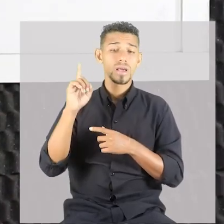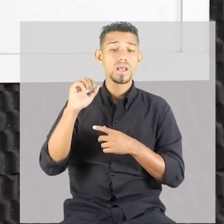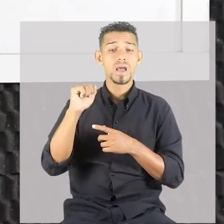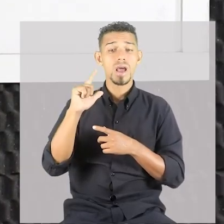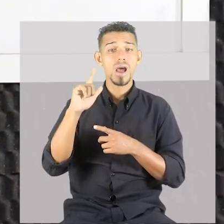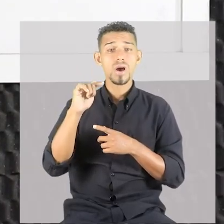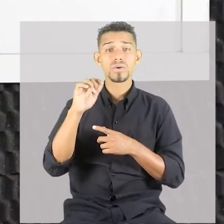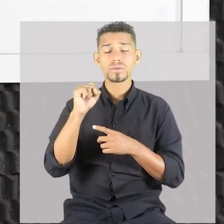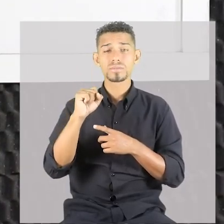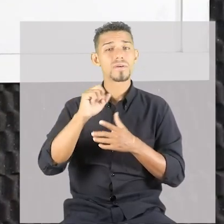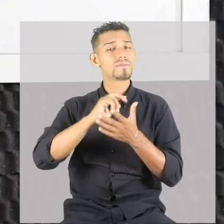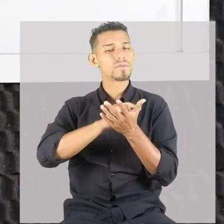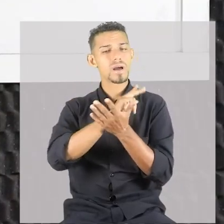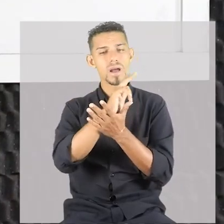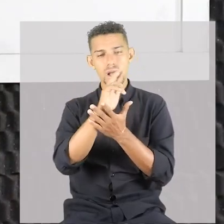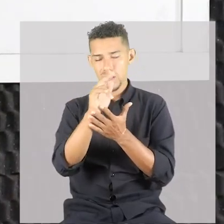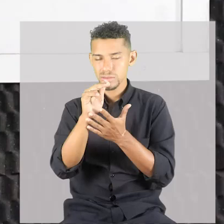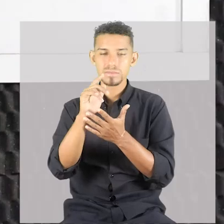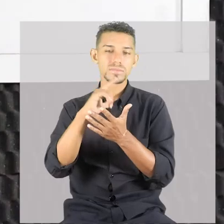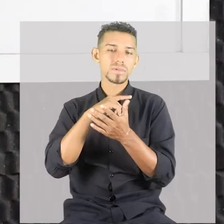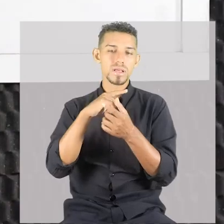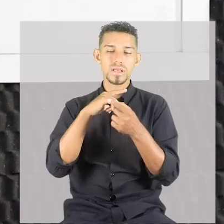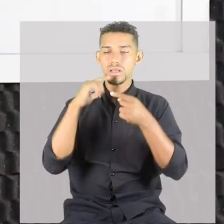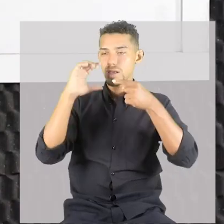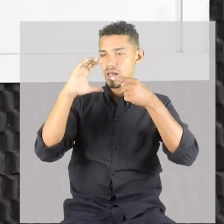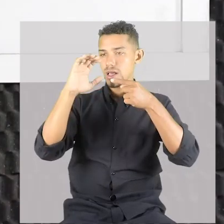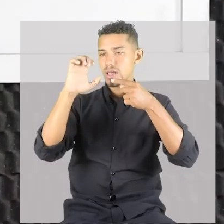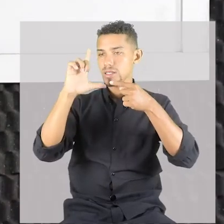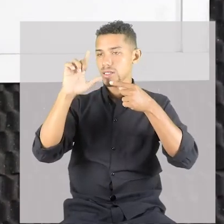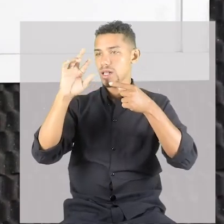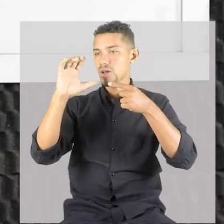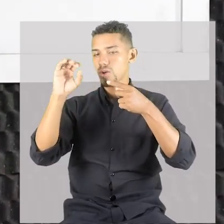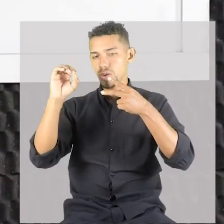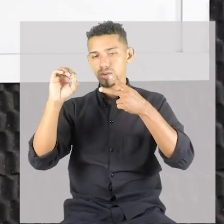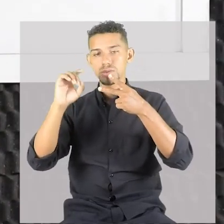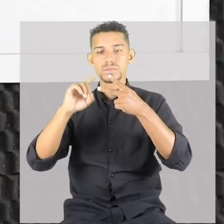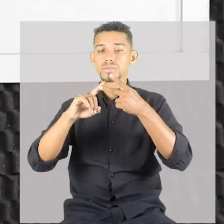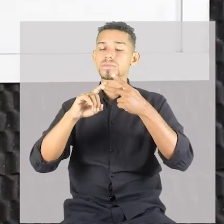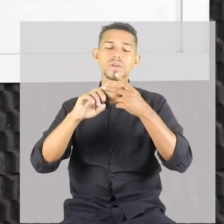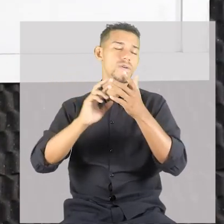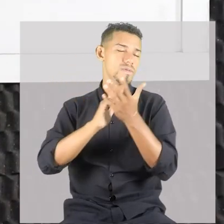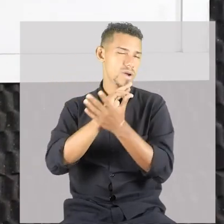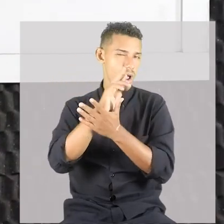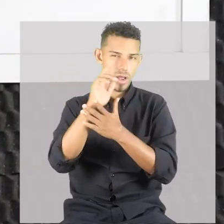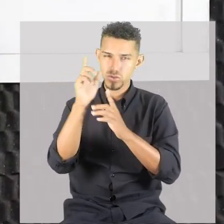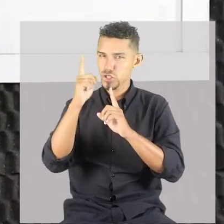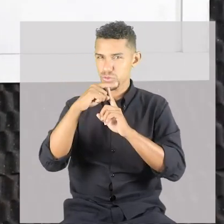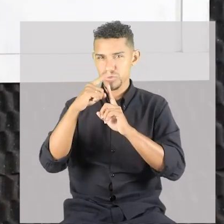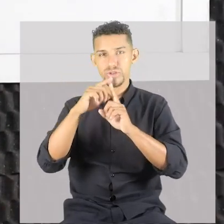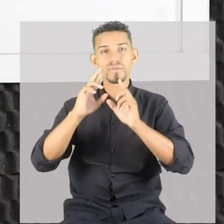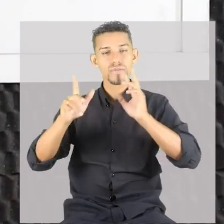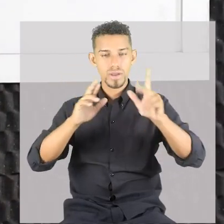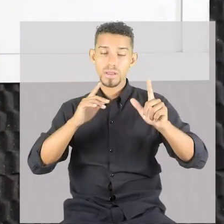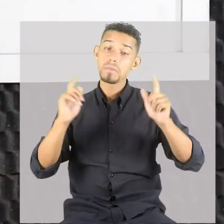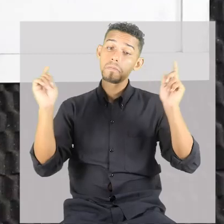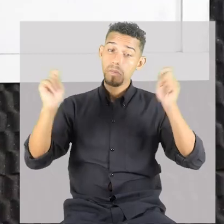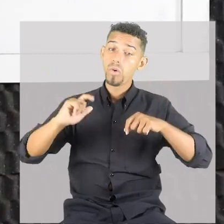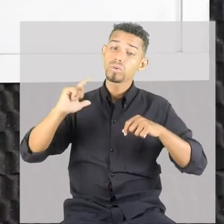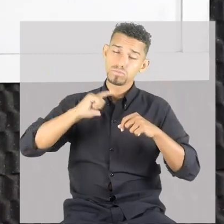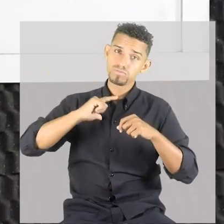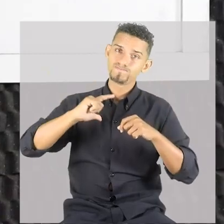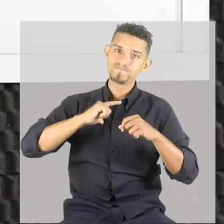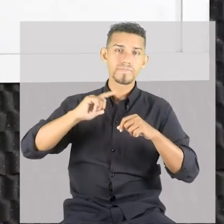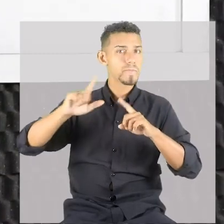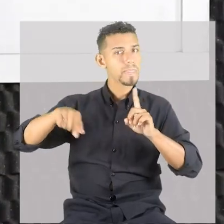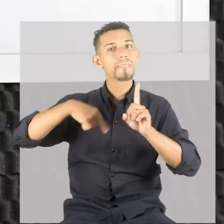a quantidade de parede celular, tem de celulose, tem de agar, né, tem de vários tipos diferentes, então pode-se ter, né,